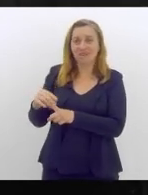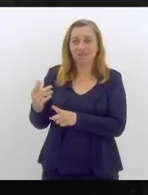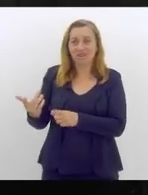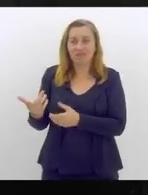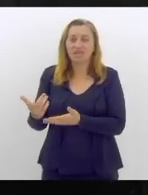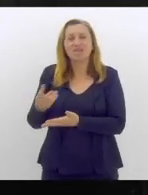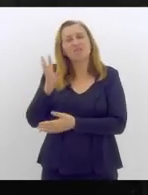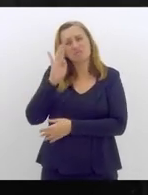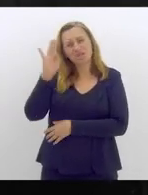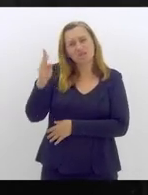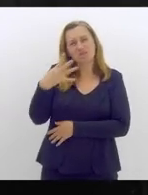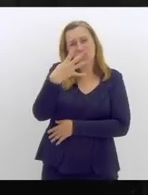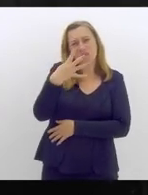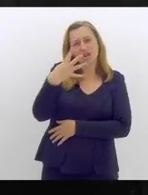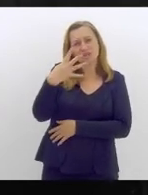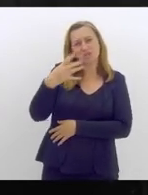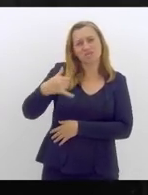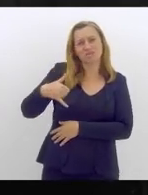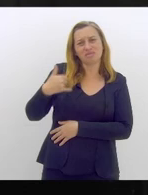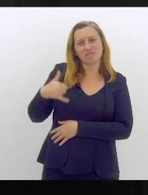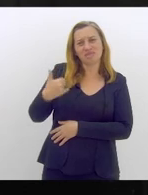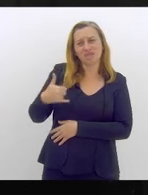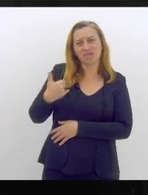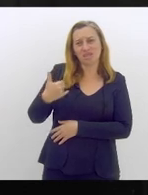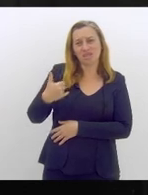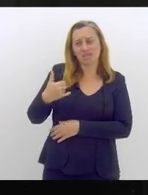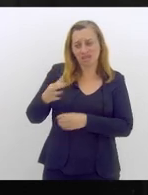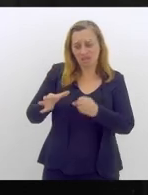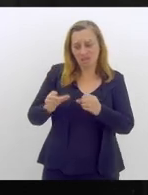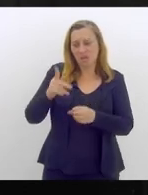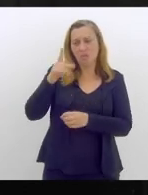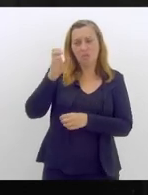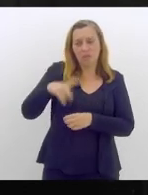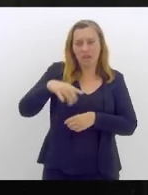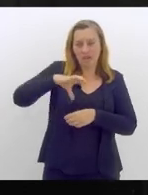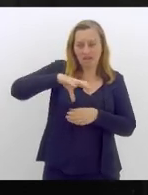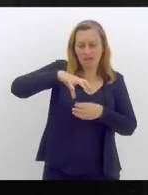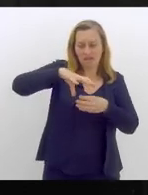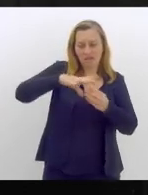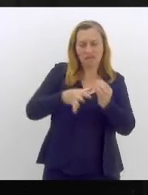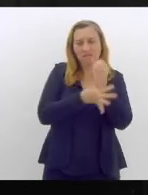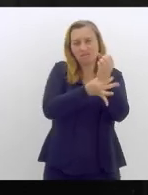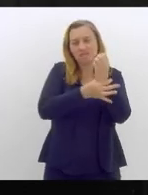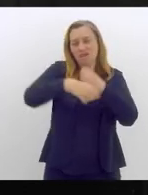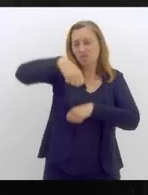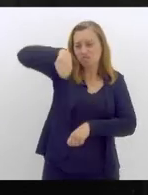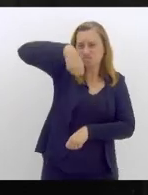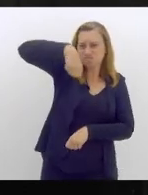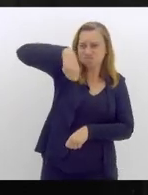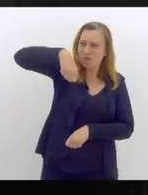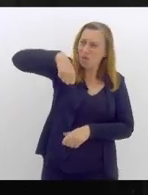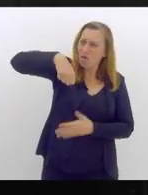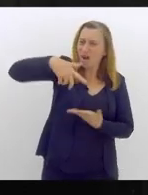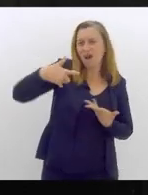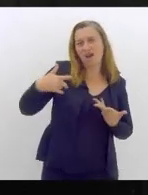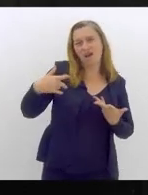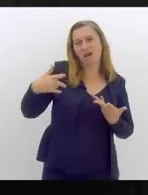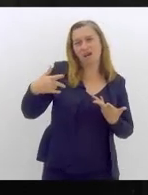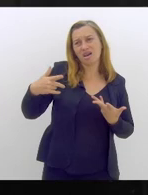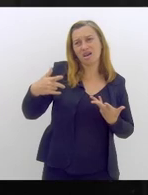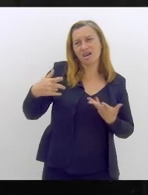4 anos agarrada pela perna levantada para cima e chacoalhada isso não é educação como bem se tua mãe